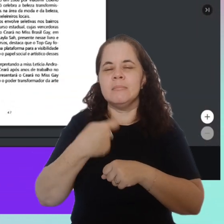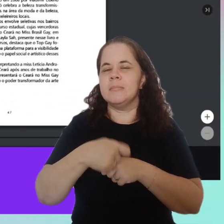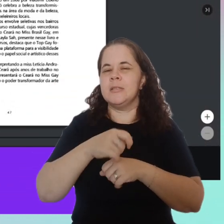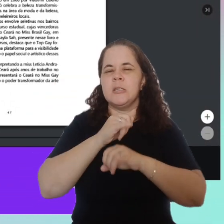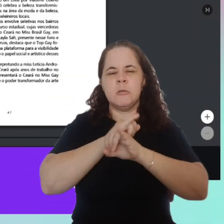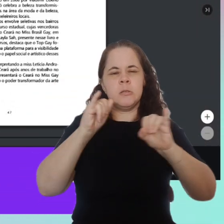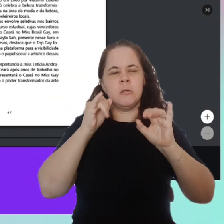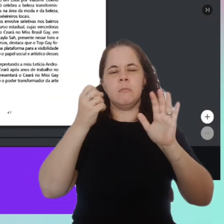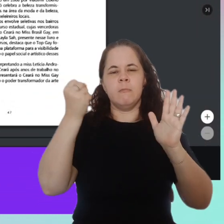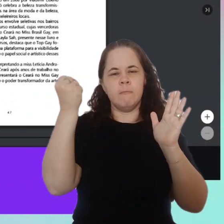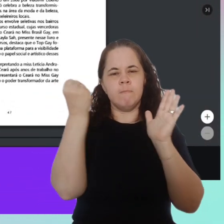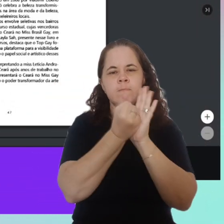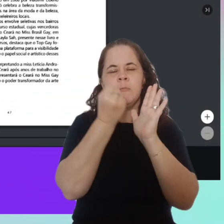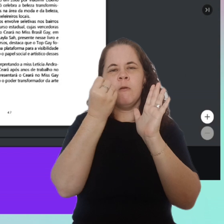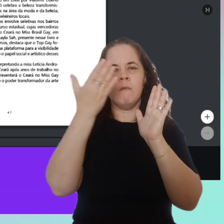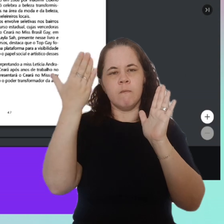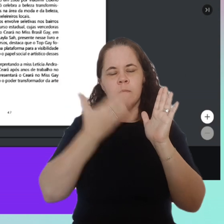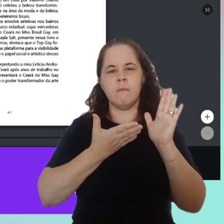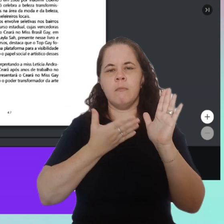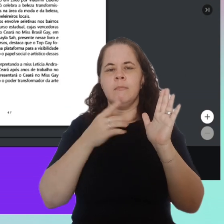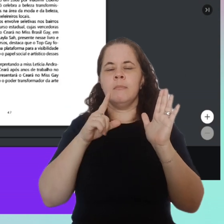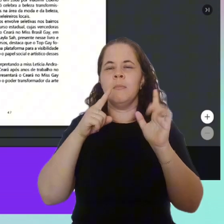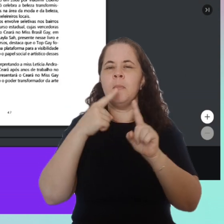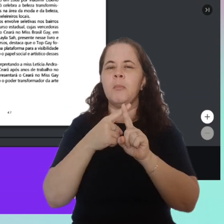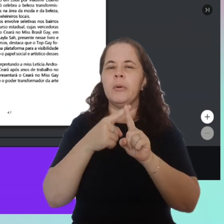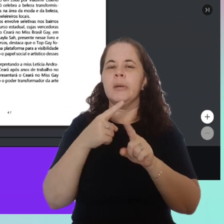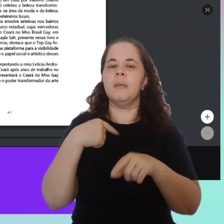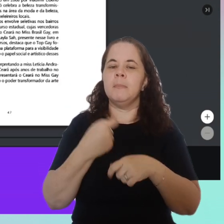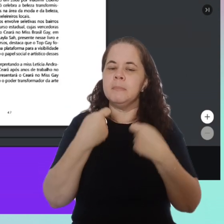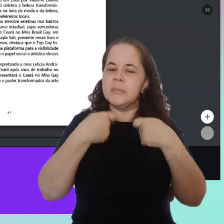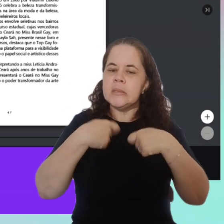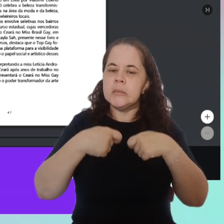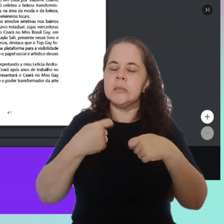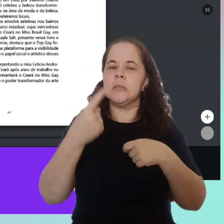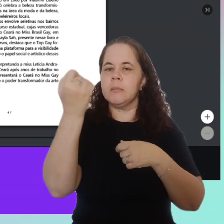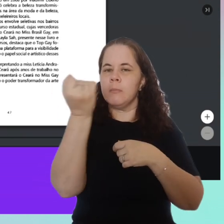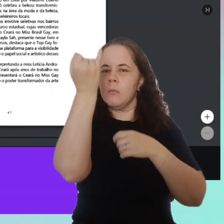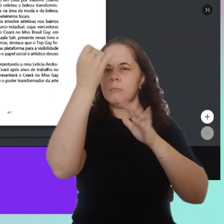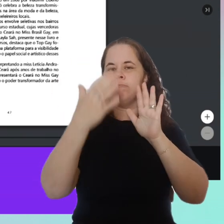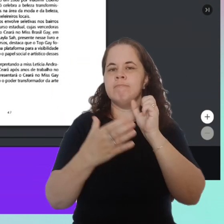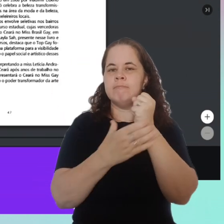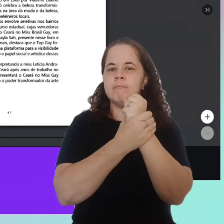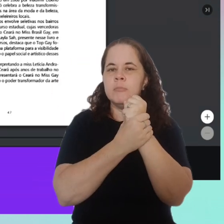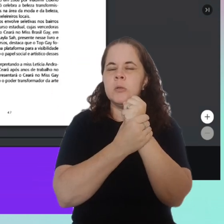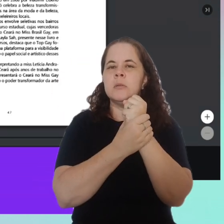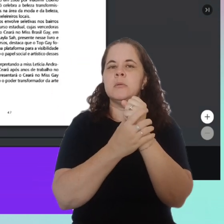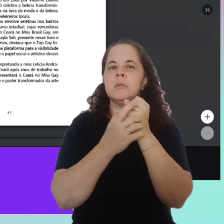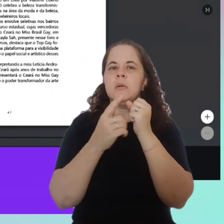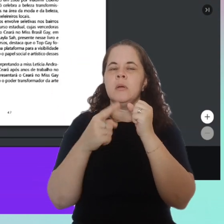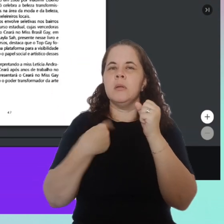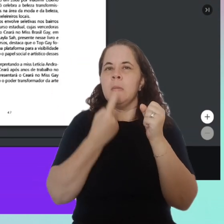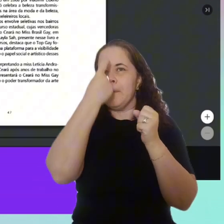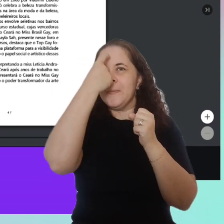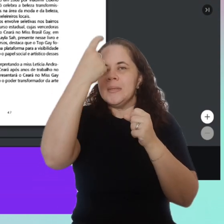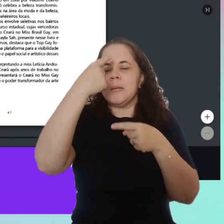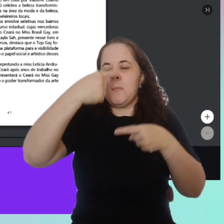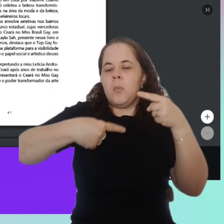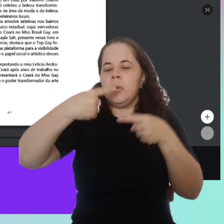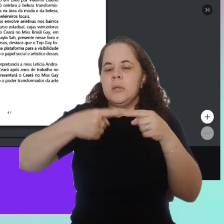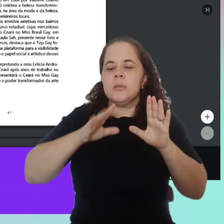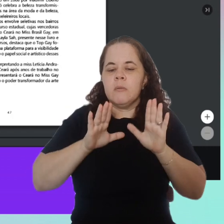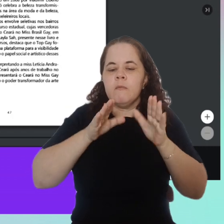registro enquanto estudo, né, enquanto segurança também, para que possa ser pensado políticas públicas para a